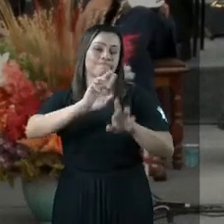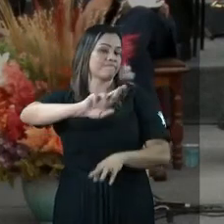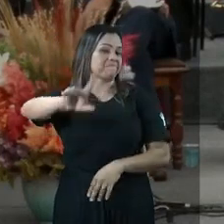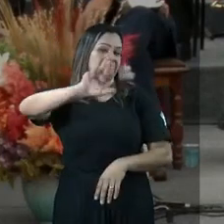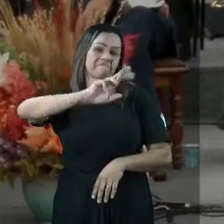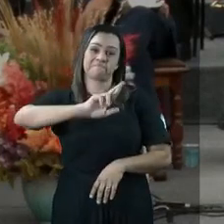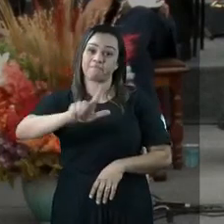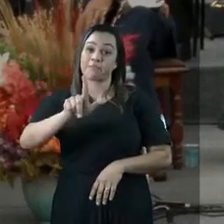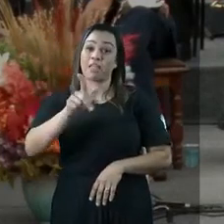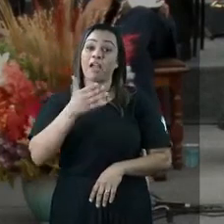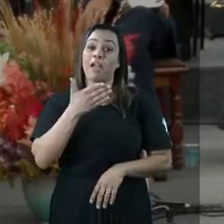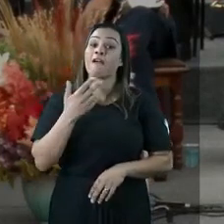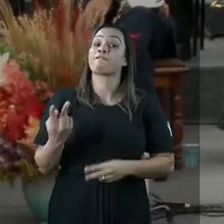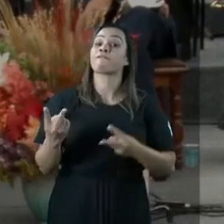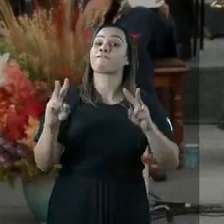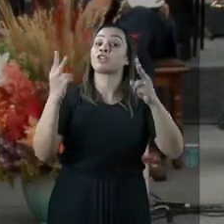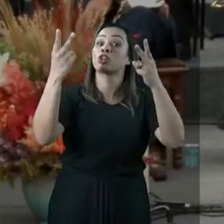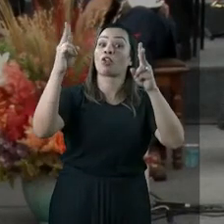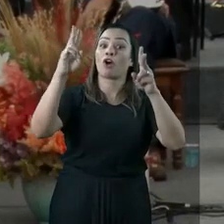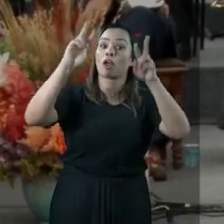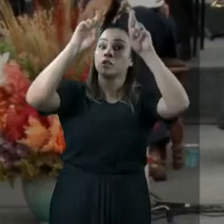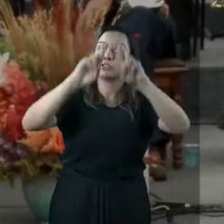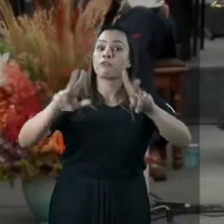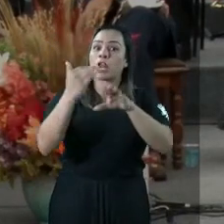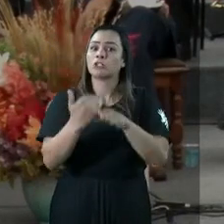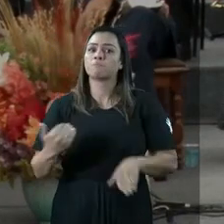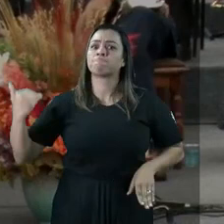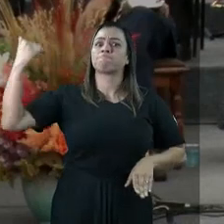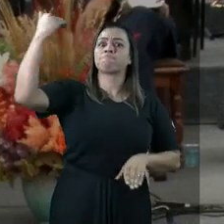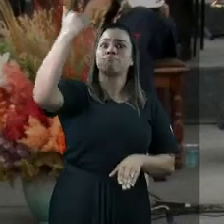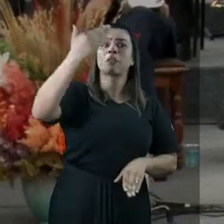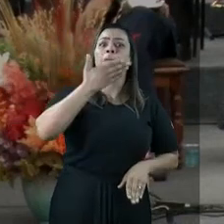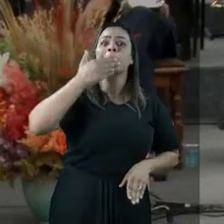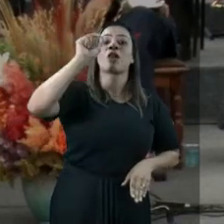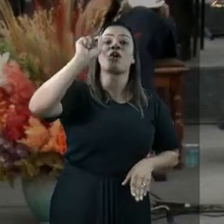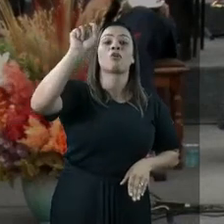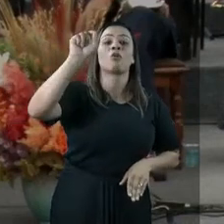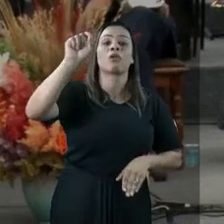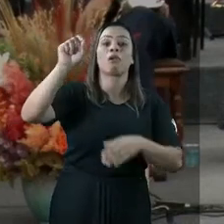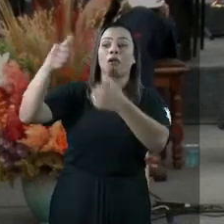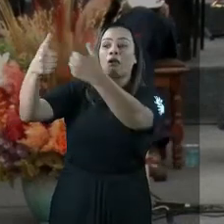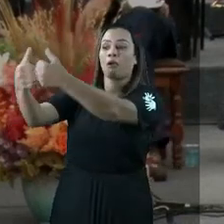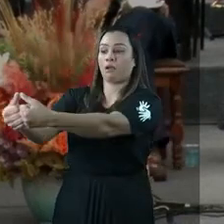maior vitória de Davi foi trazer o símbolo da presença de Deus de volta para Jerusalém.